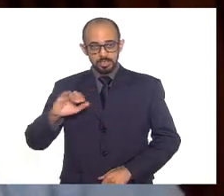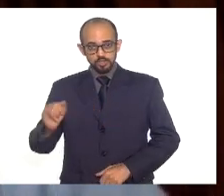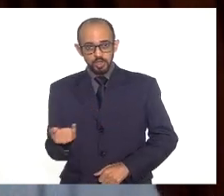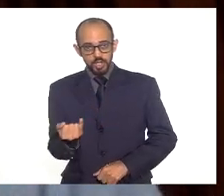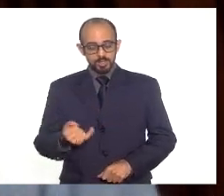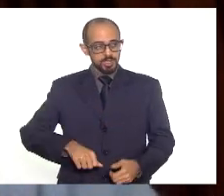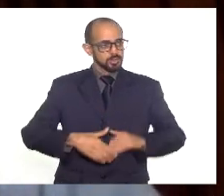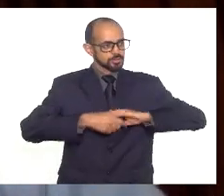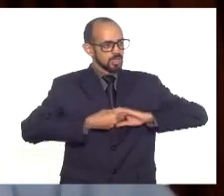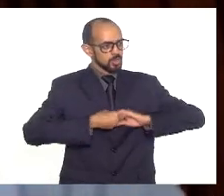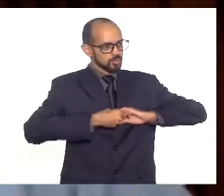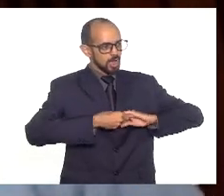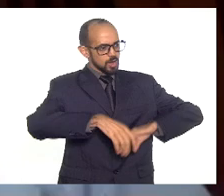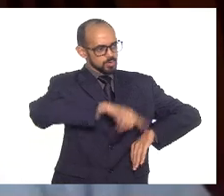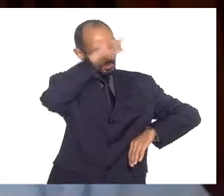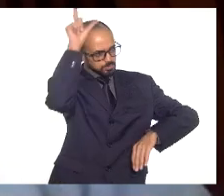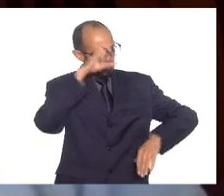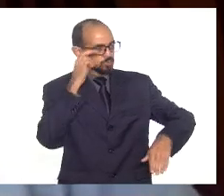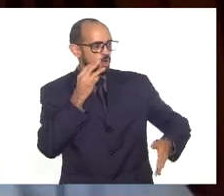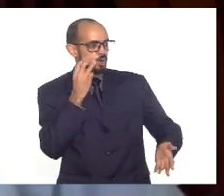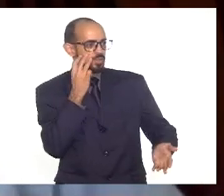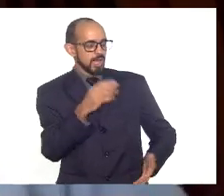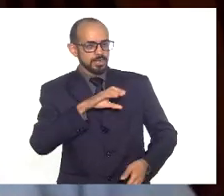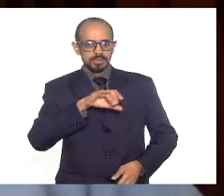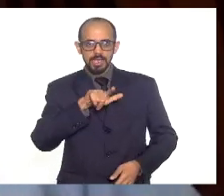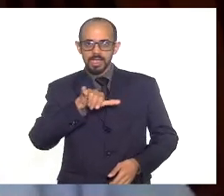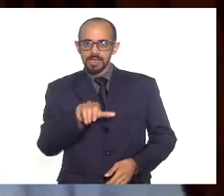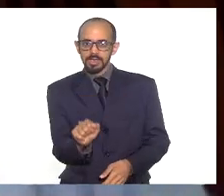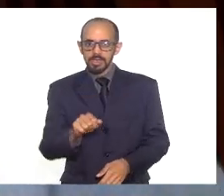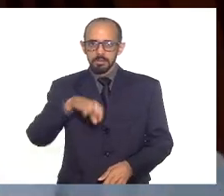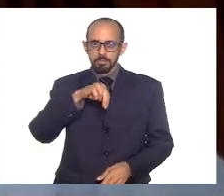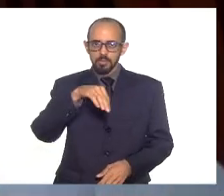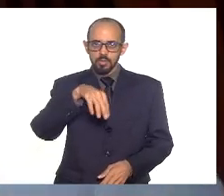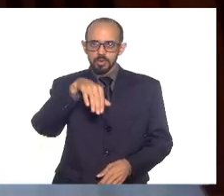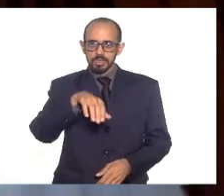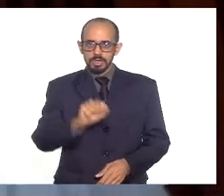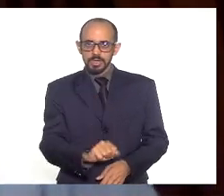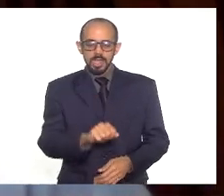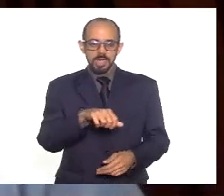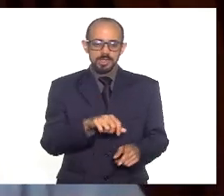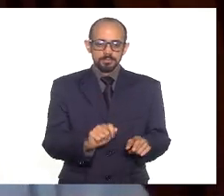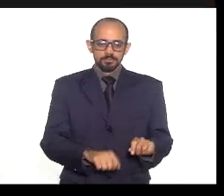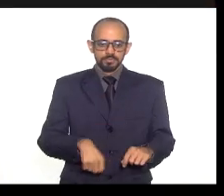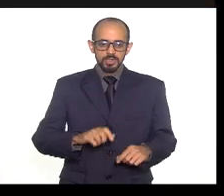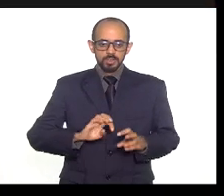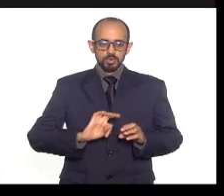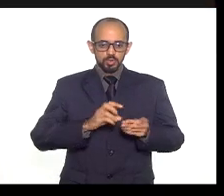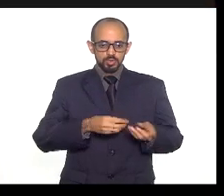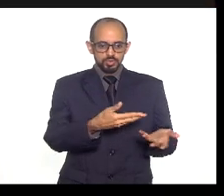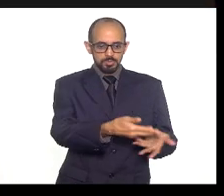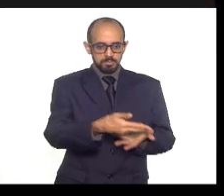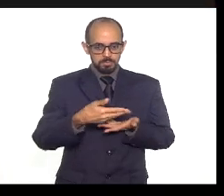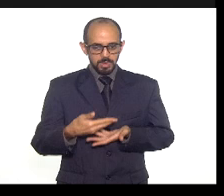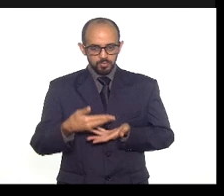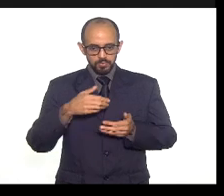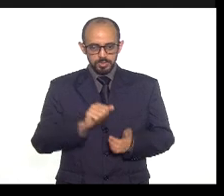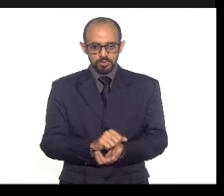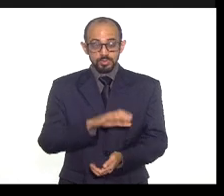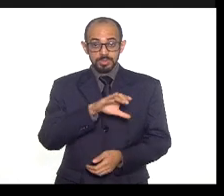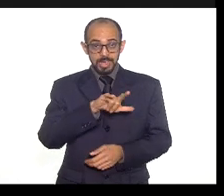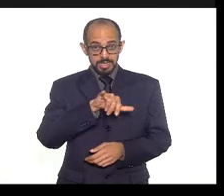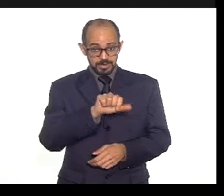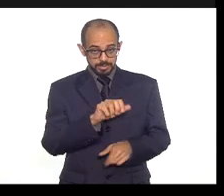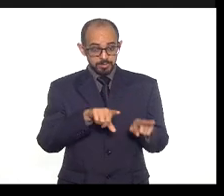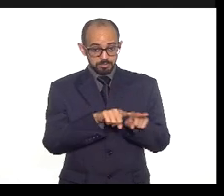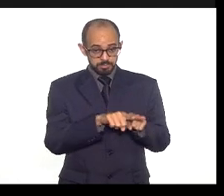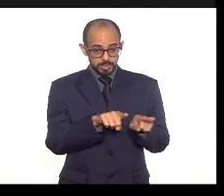deputado Carlos Mink, deputado Valdec, deputada Célia Jordão, seja muito bem-vinda, deputada Mônica Francisco. E nos termos do artigo 6º do